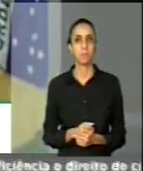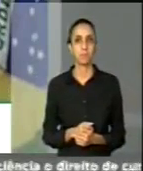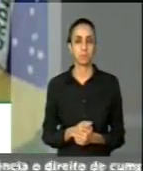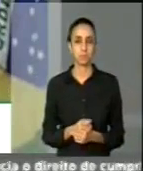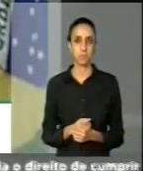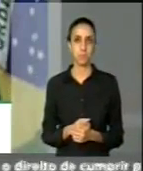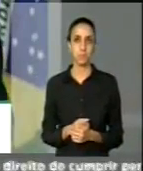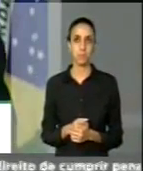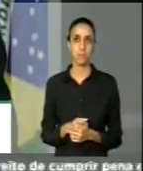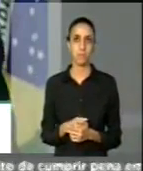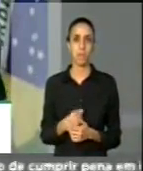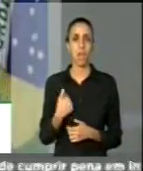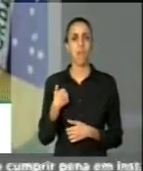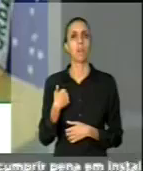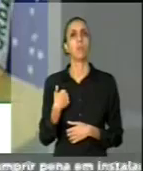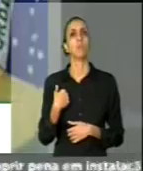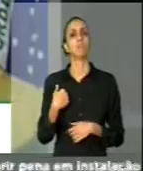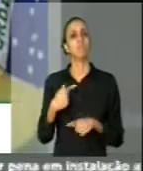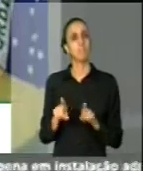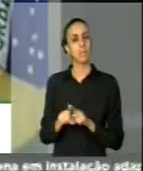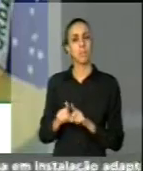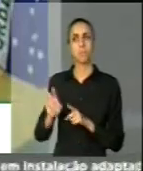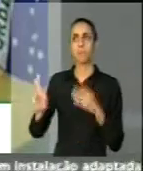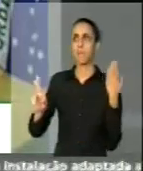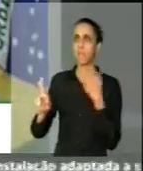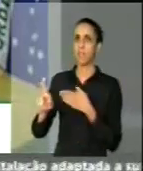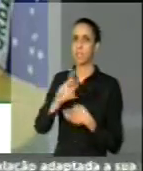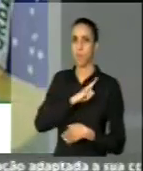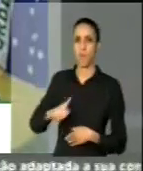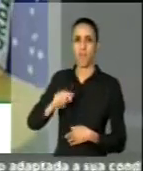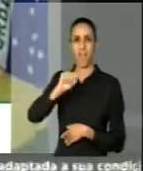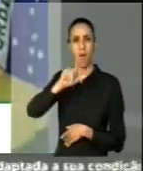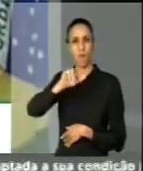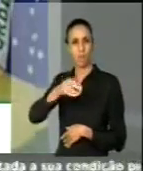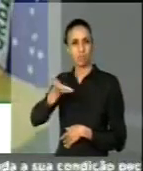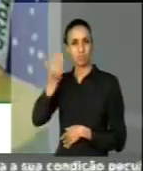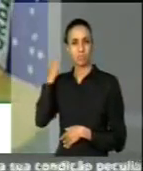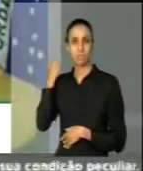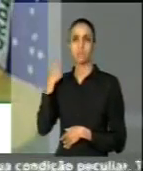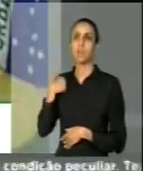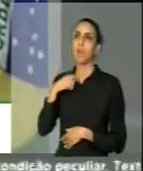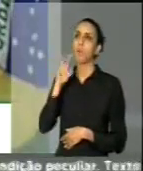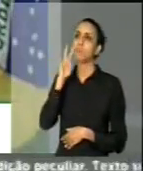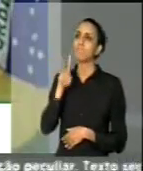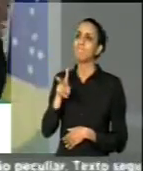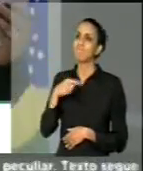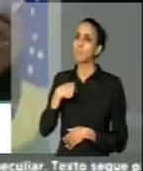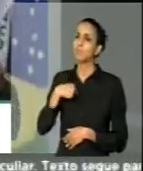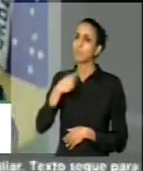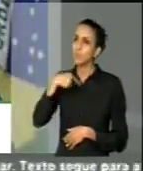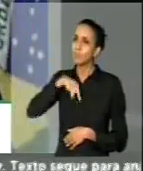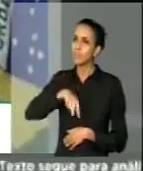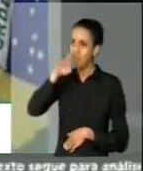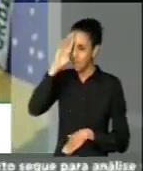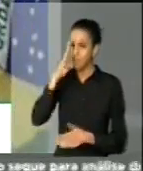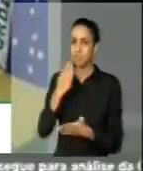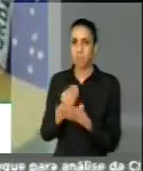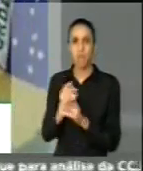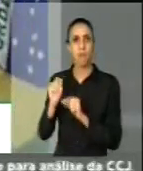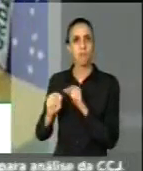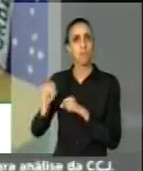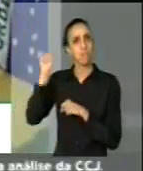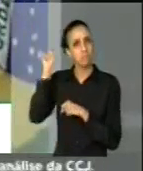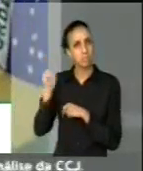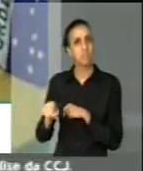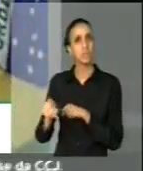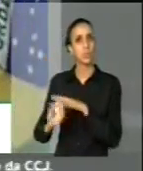Dias, um grande governo de grandes realizações, e acreditava que o Estado pudesse ser o grande provedor, né,